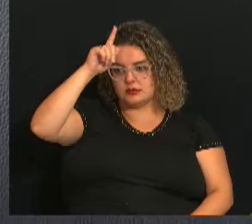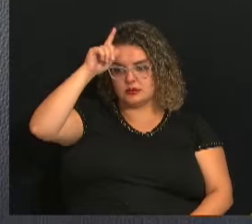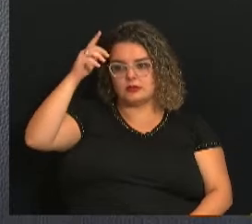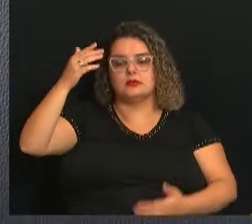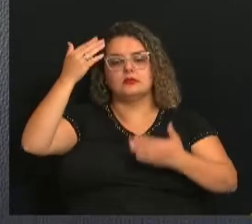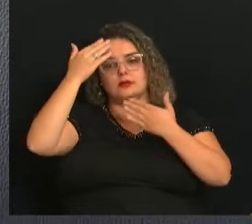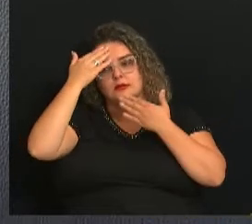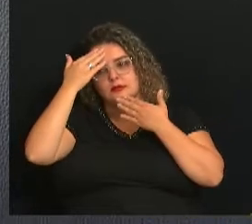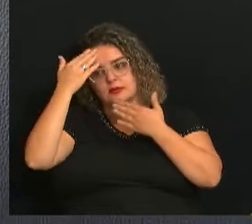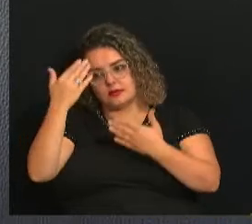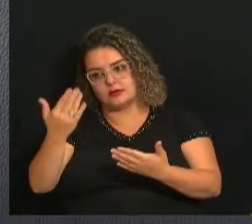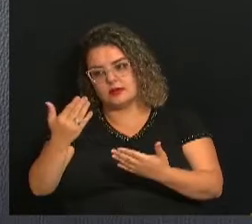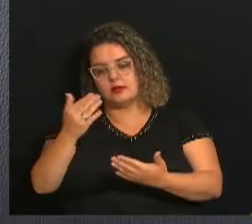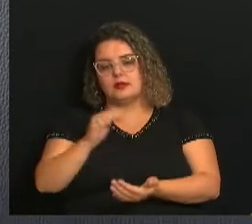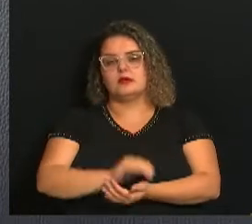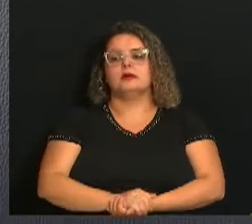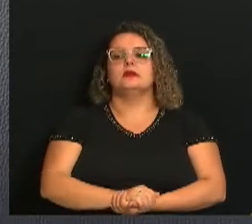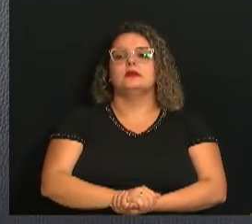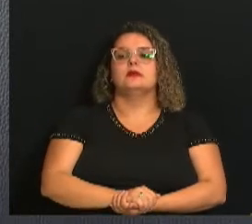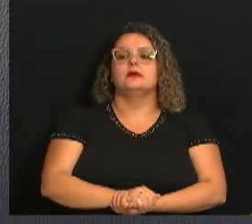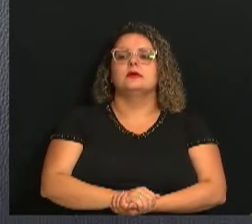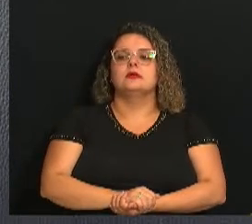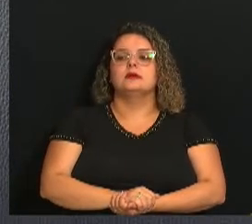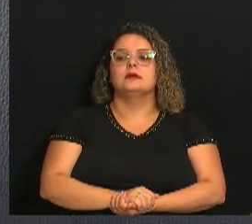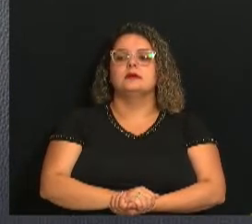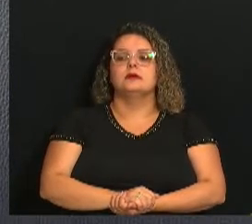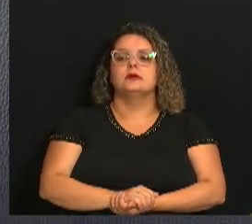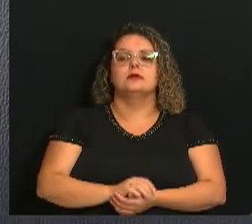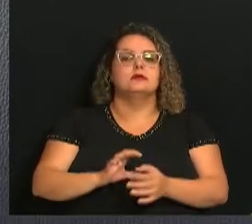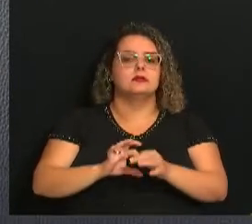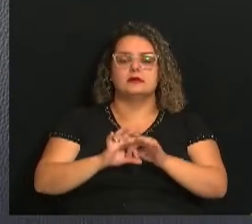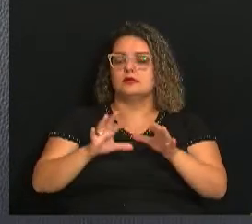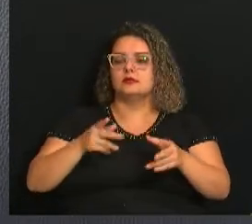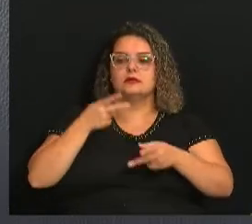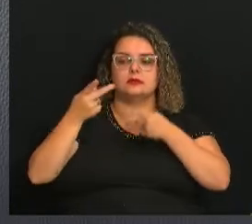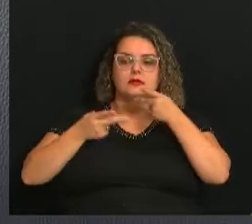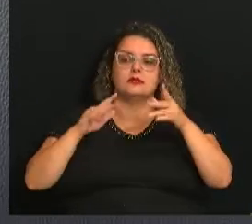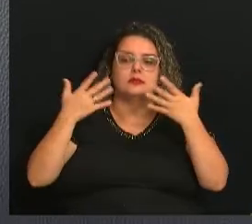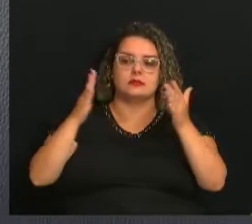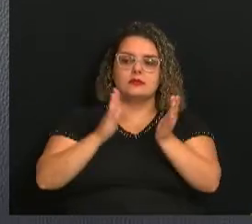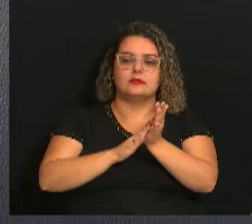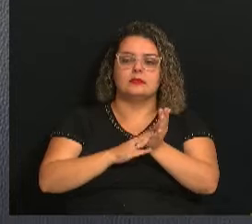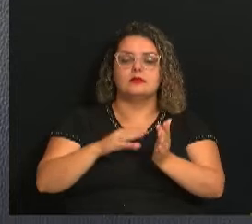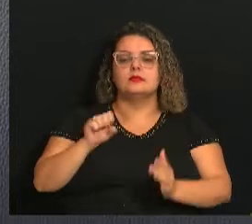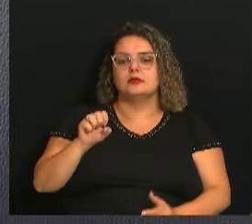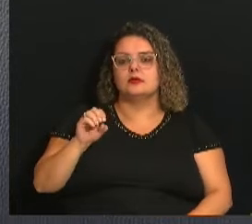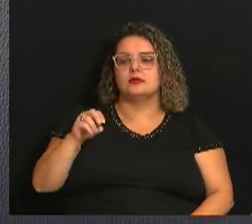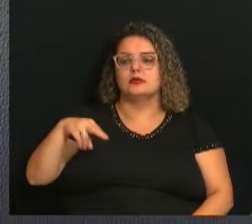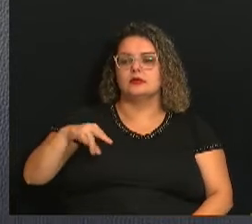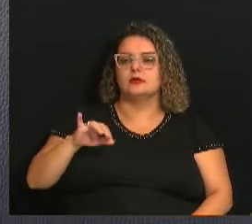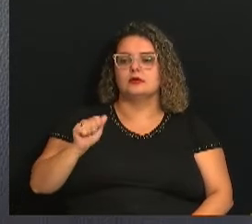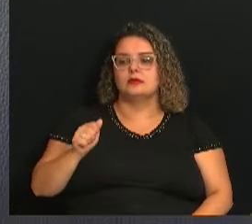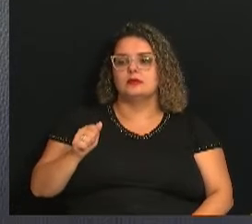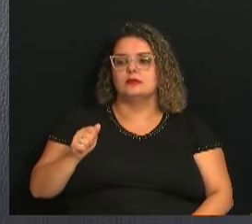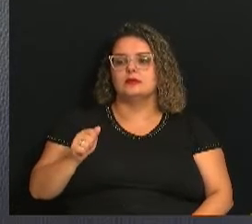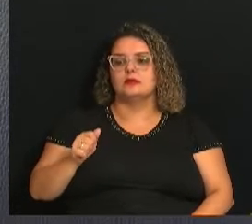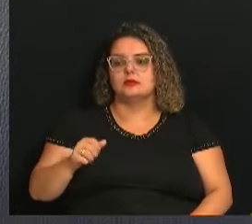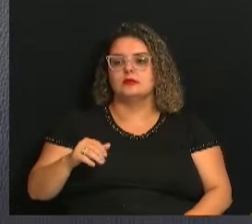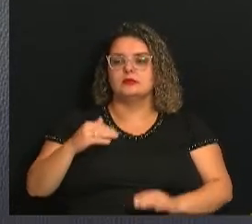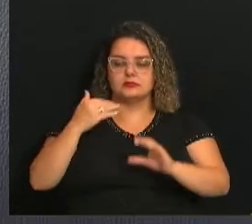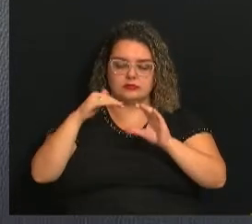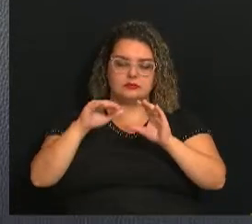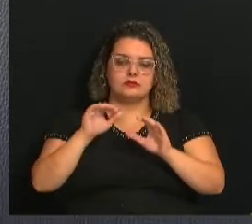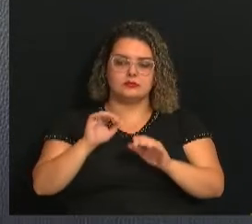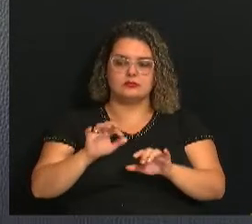tá, eu vi aqui o recadinho. Abro mão, né, da fala do nosso gabinete, parabenizando a Sônia pela abordagem. É isso, Sônia. O Henrique deixou aqui